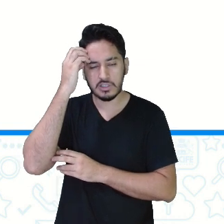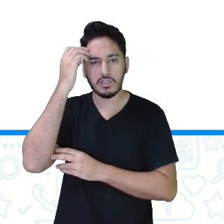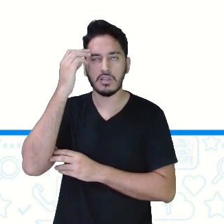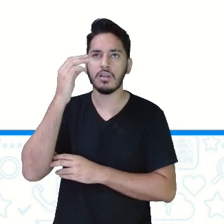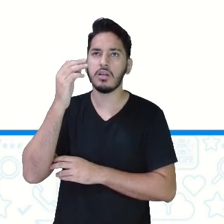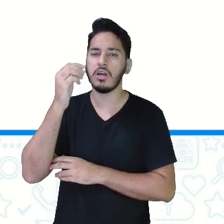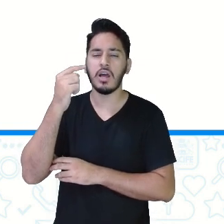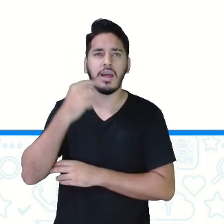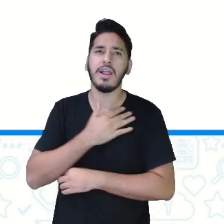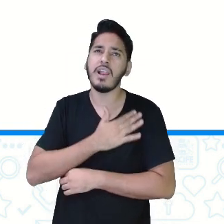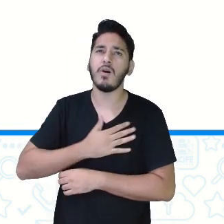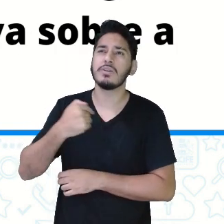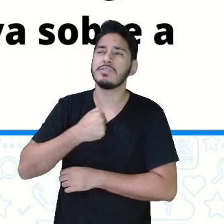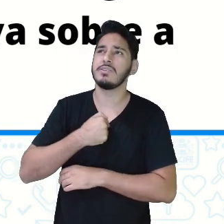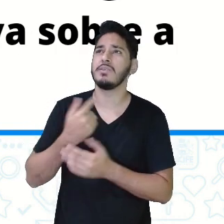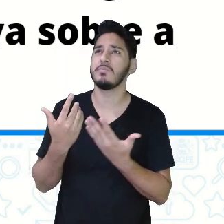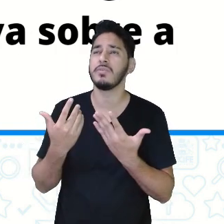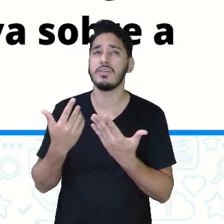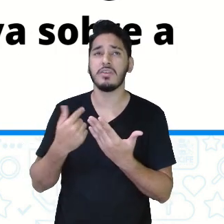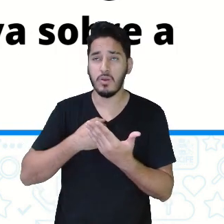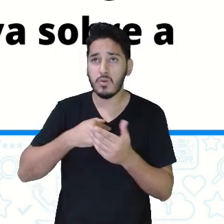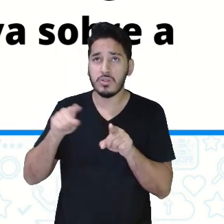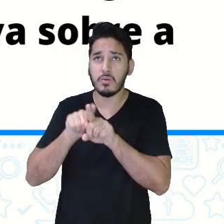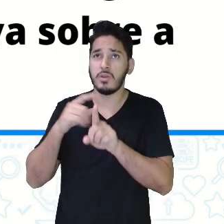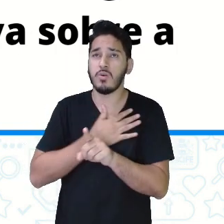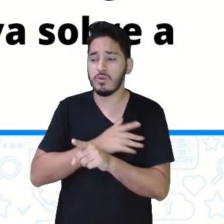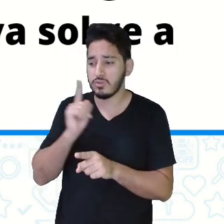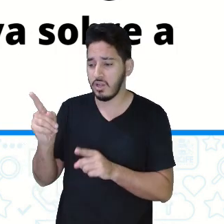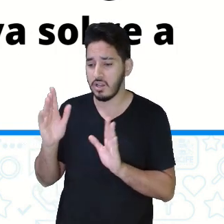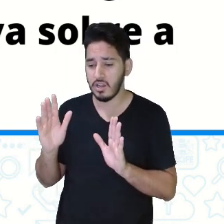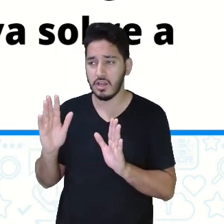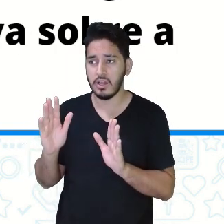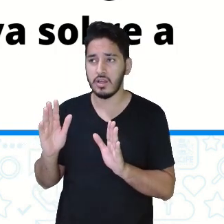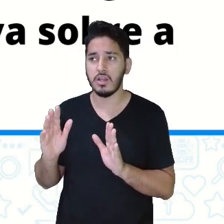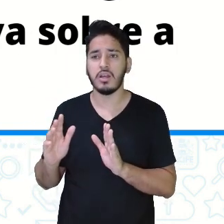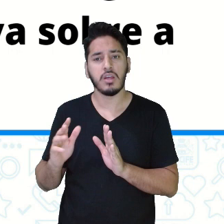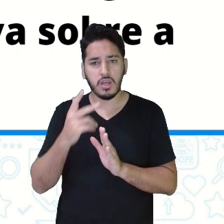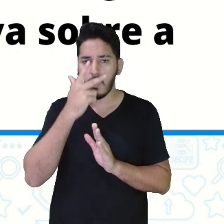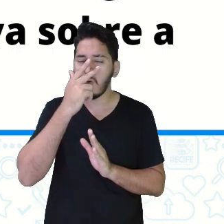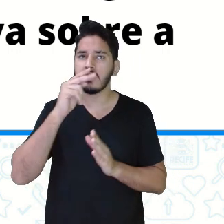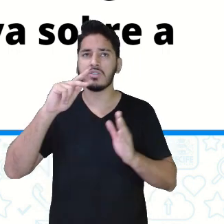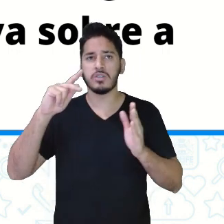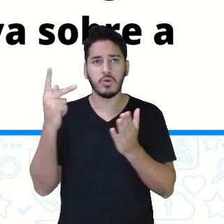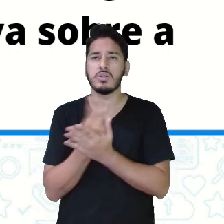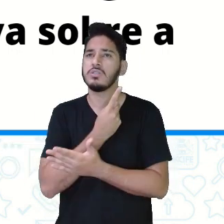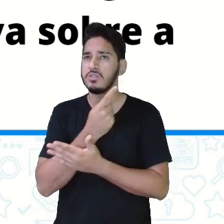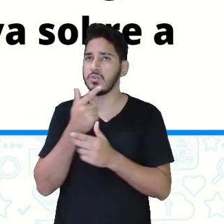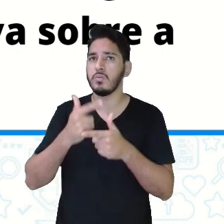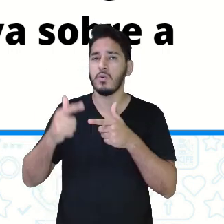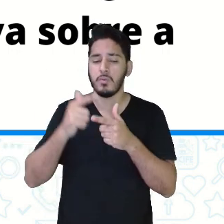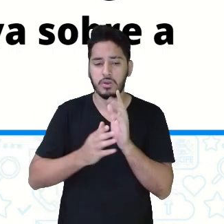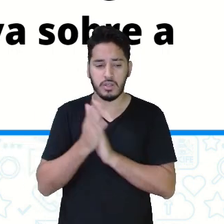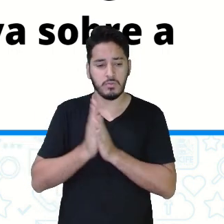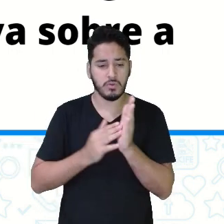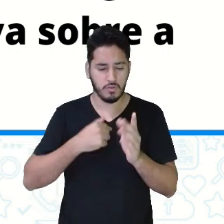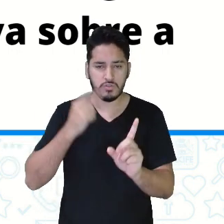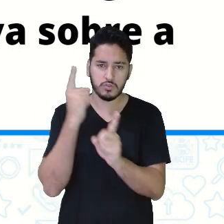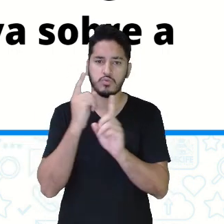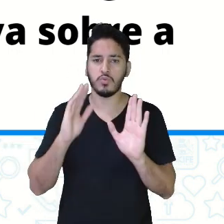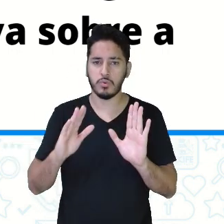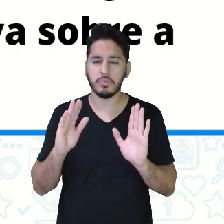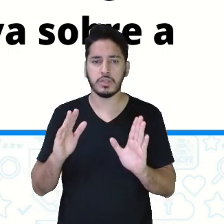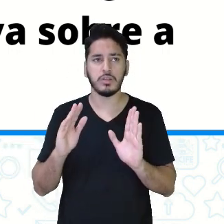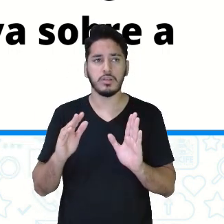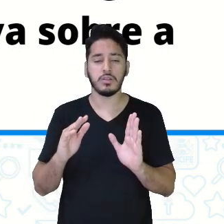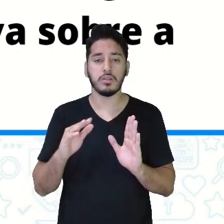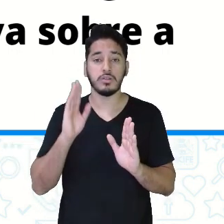gostara dele tanto quanto ele gostara dela. Alguma coisa grave teria acontecido. Ele ia descobrir.